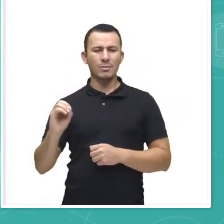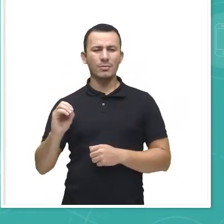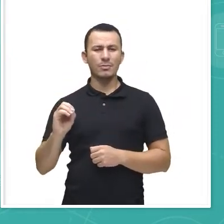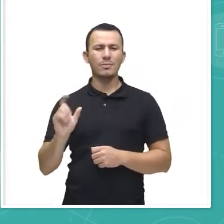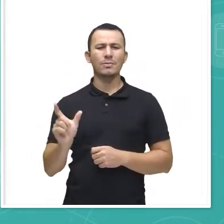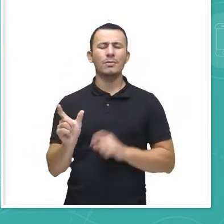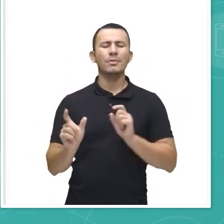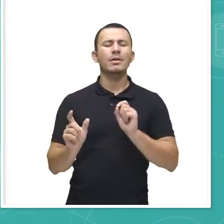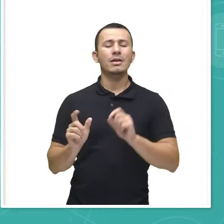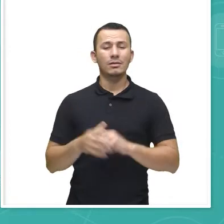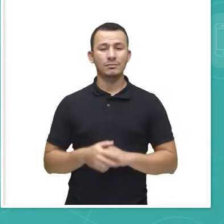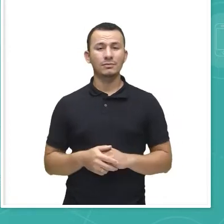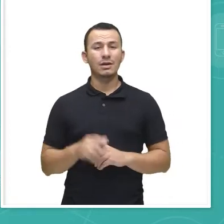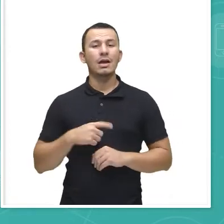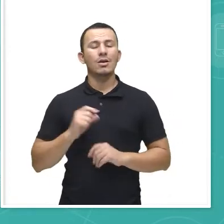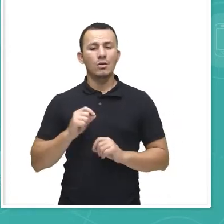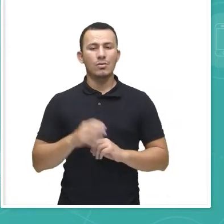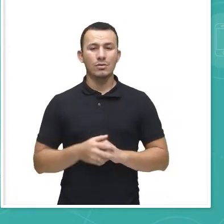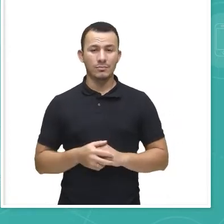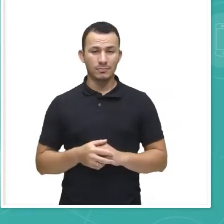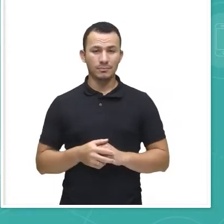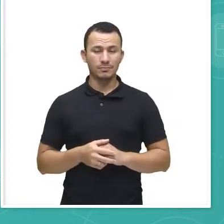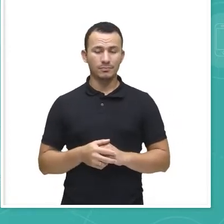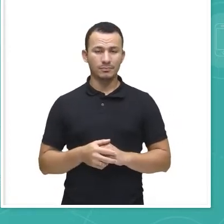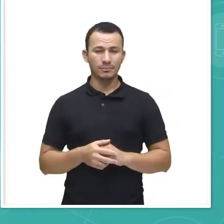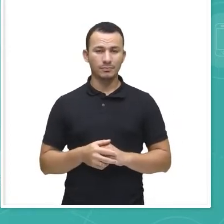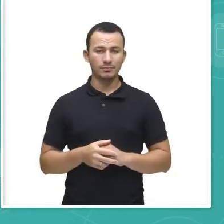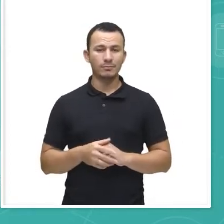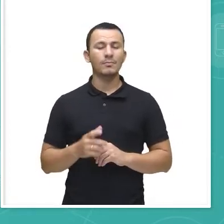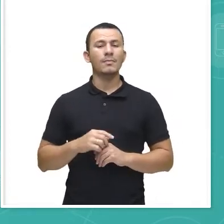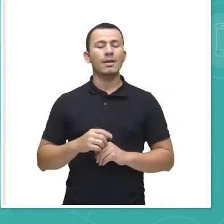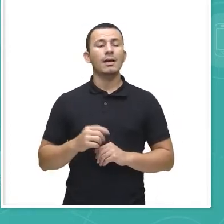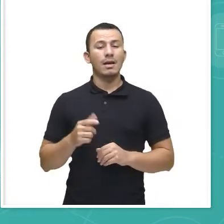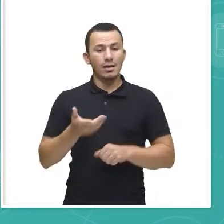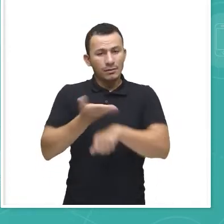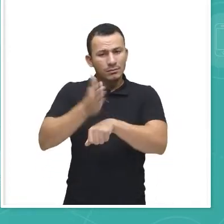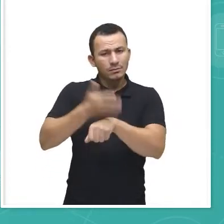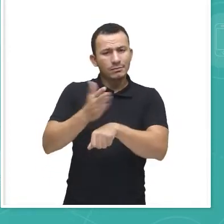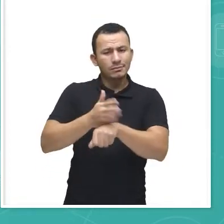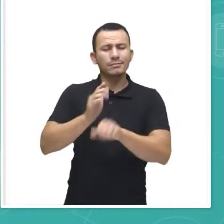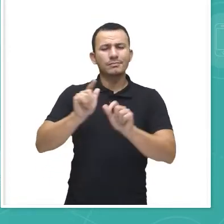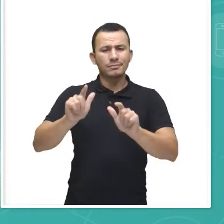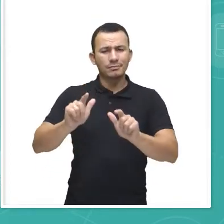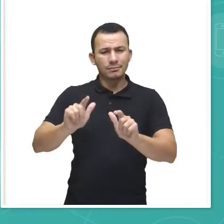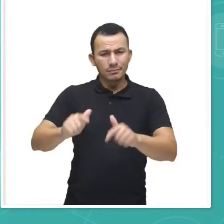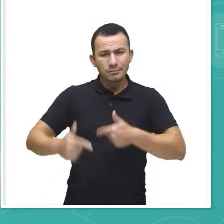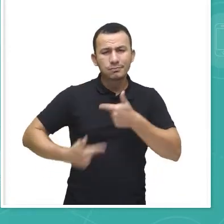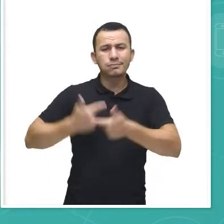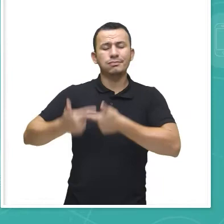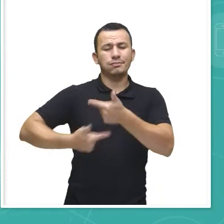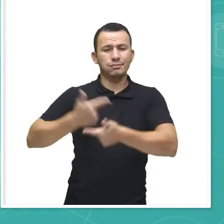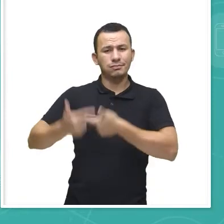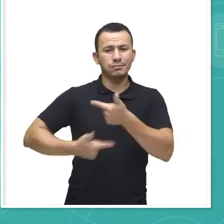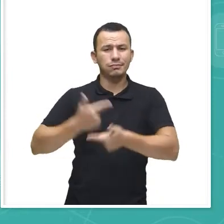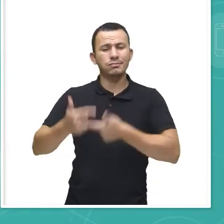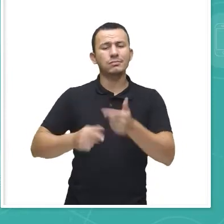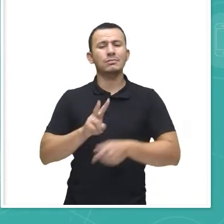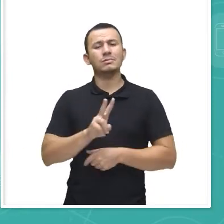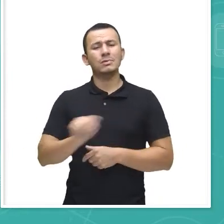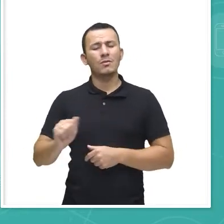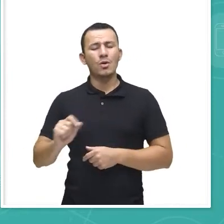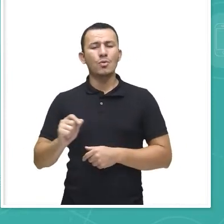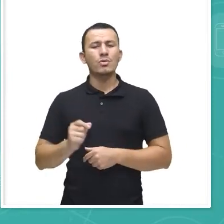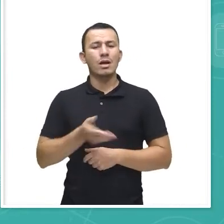aeróbica está relacionada ao trabalho de exercícios que vão estimular a nossa